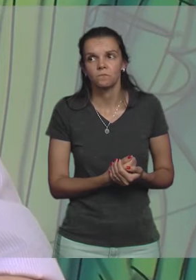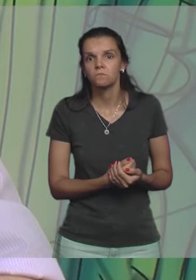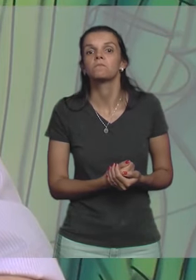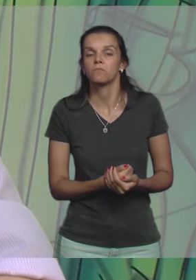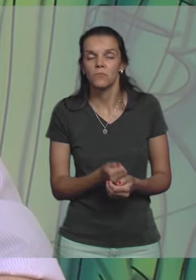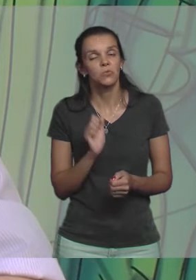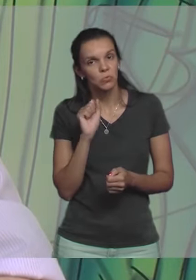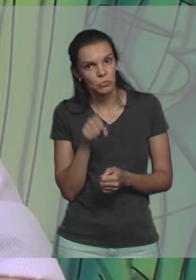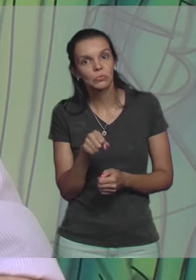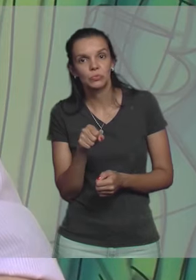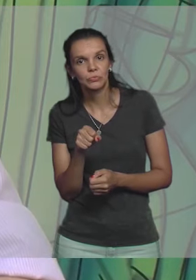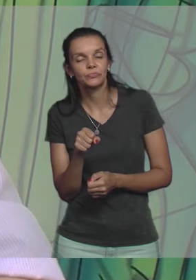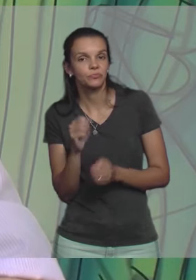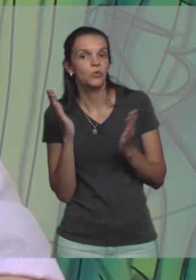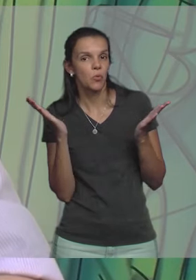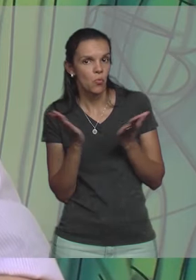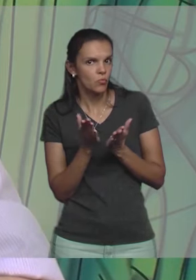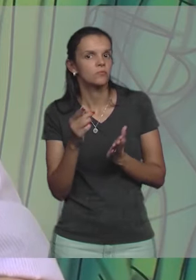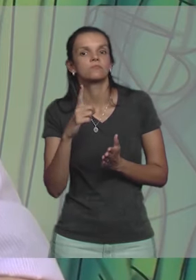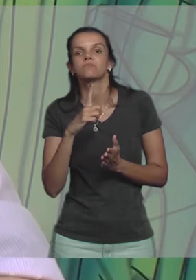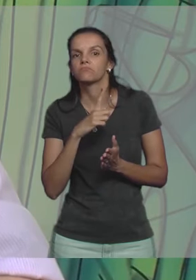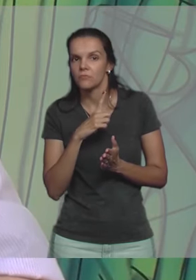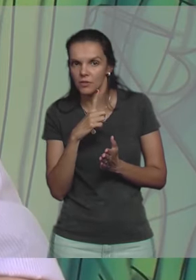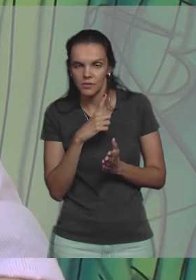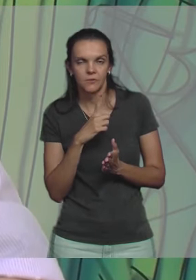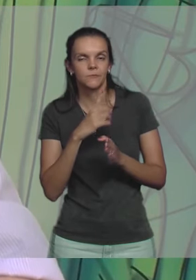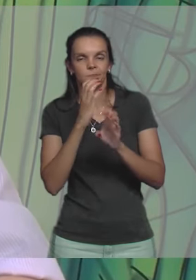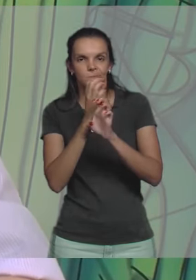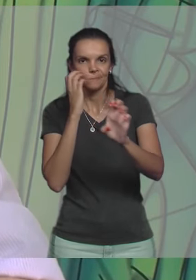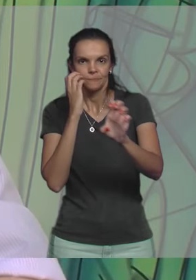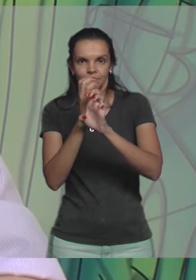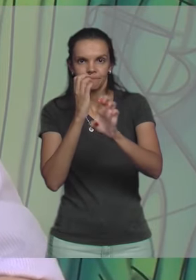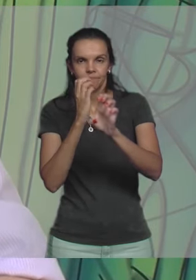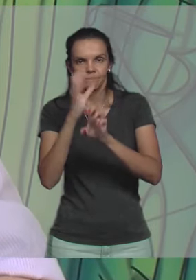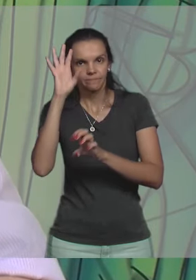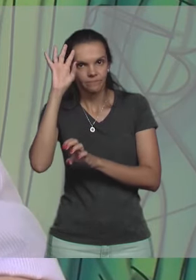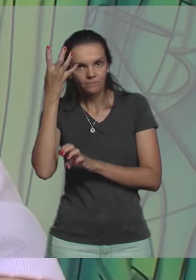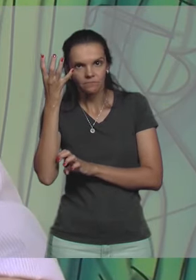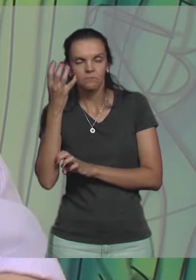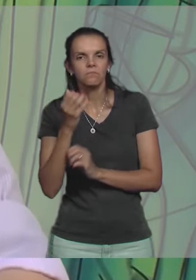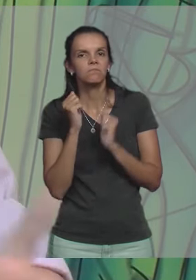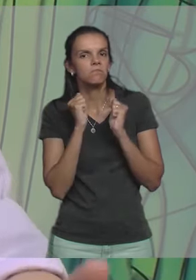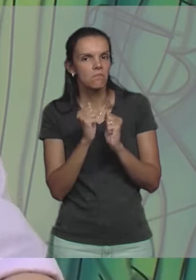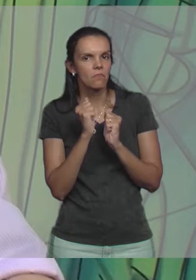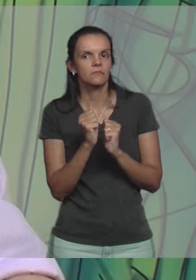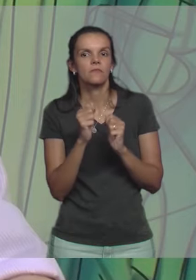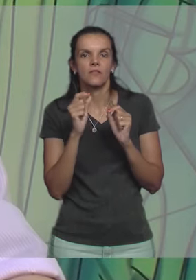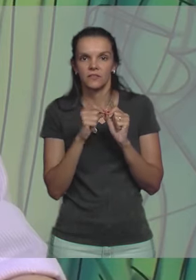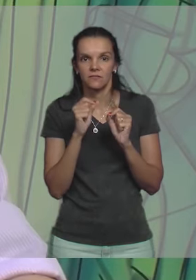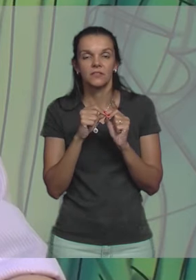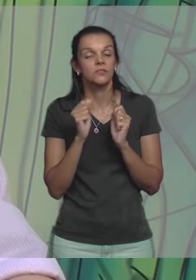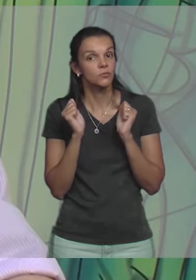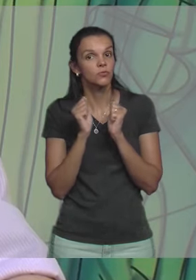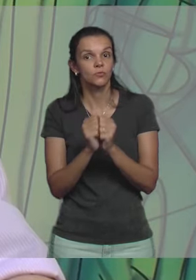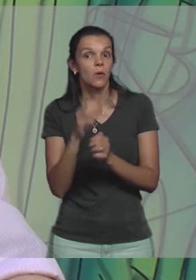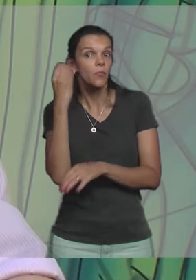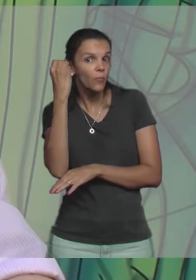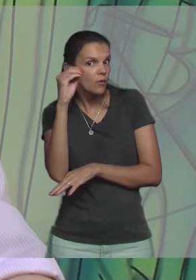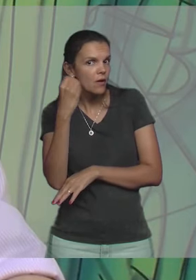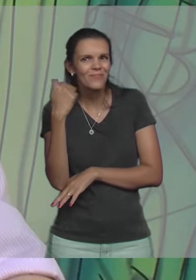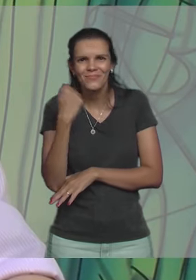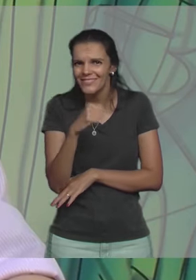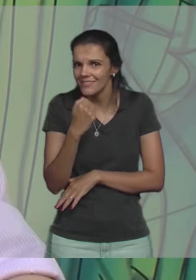de engenharia perfeitamente execuíveis, viáveis, são feitas mundo afora com implantação de metrô. Porto Alegre já